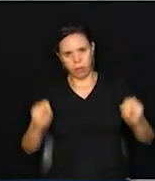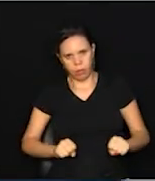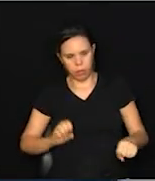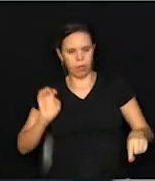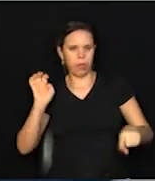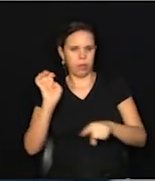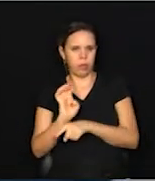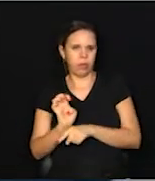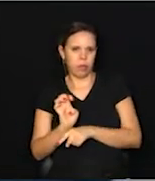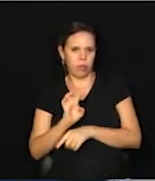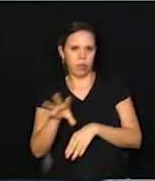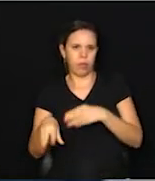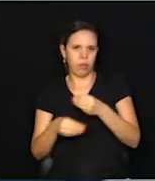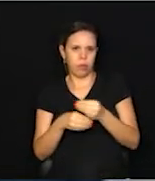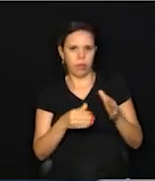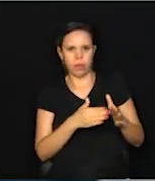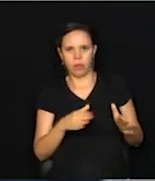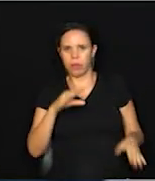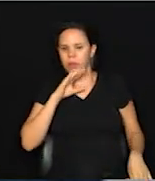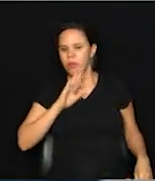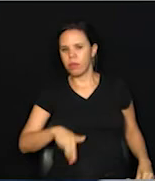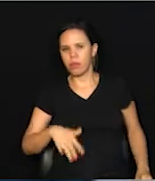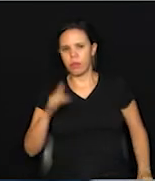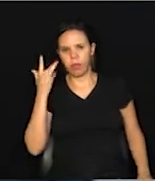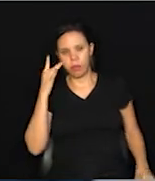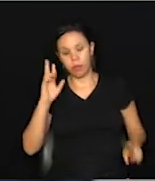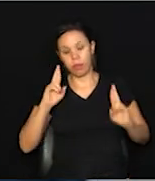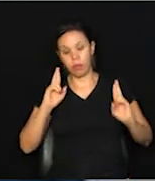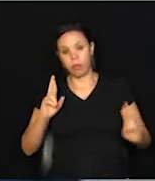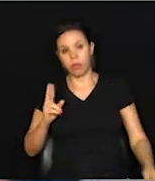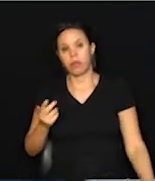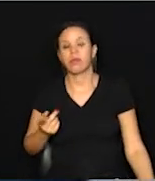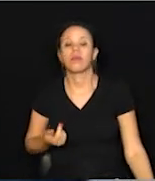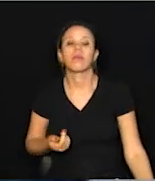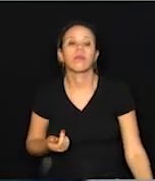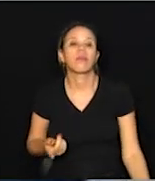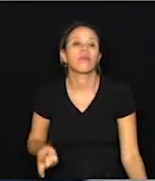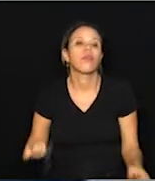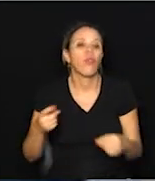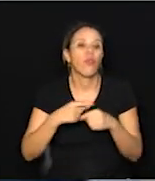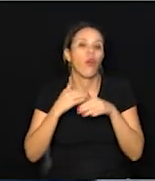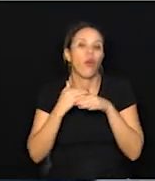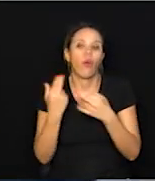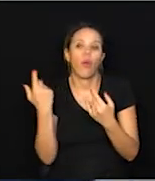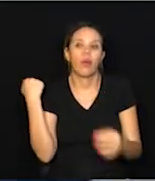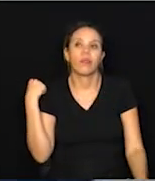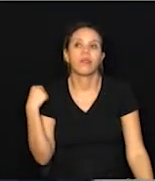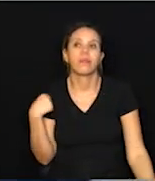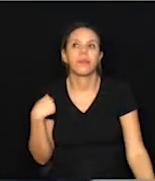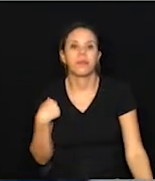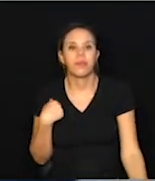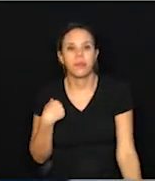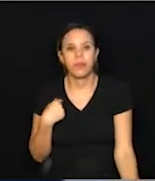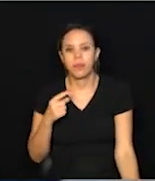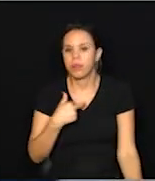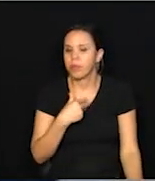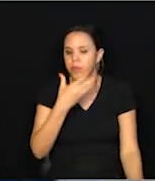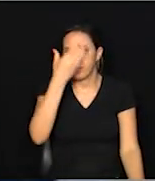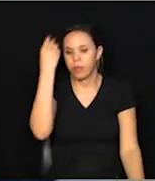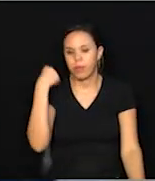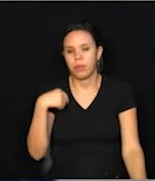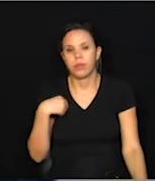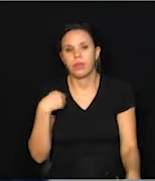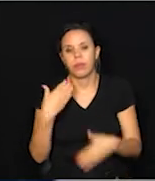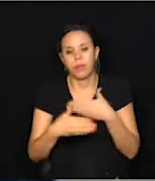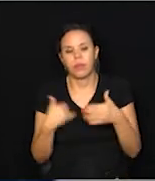foi recomposto no período da tarde. Eu espero que volte ao padrão que estava antes, mas não nos esqueçamos, à medida que a